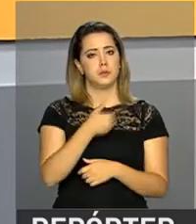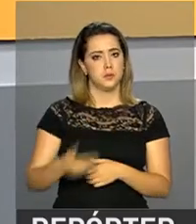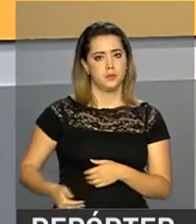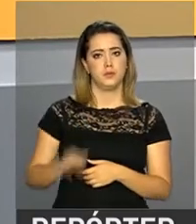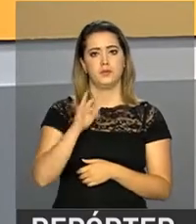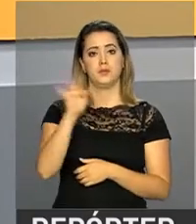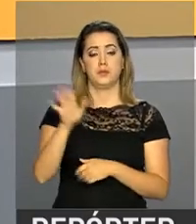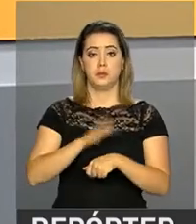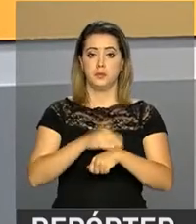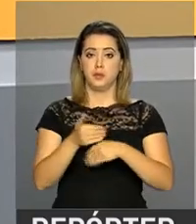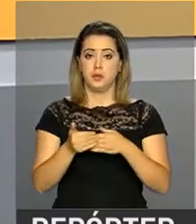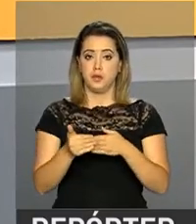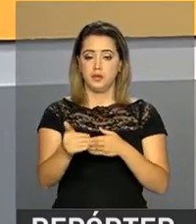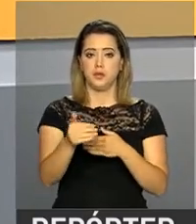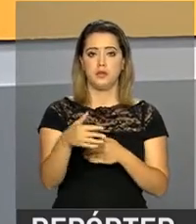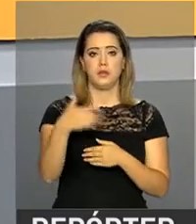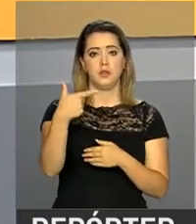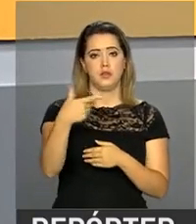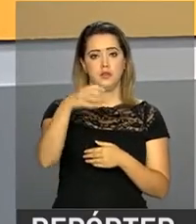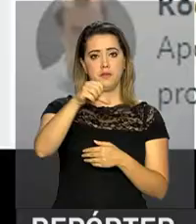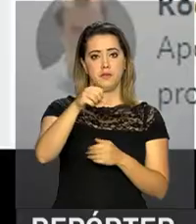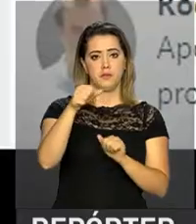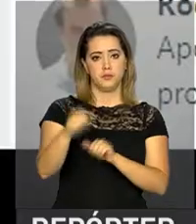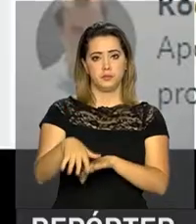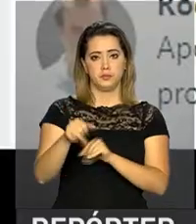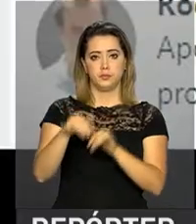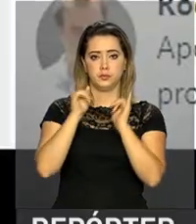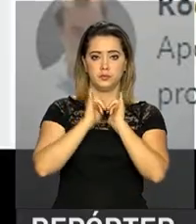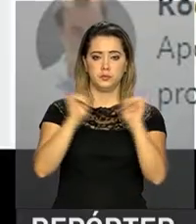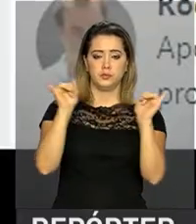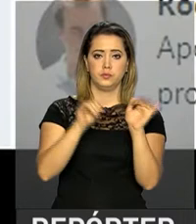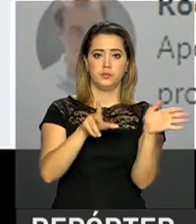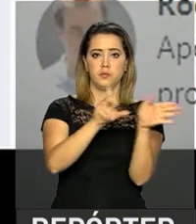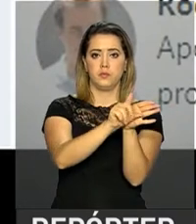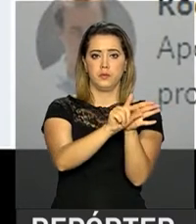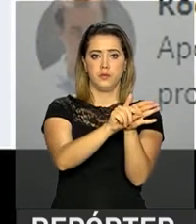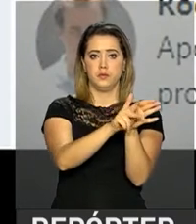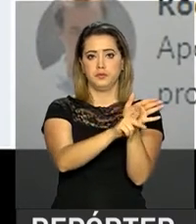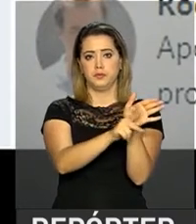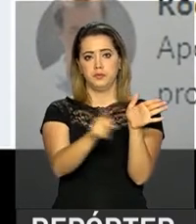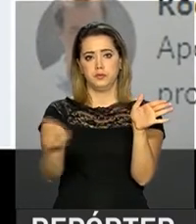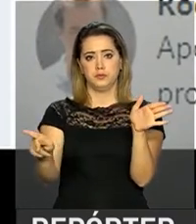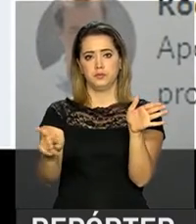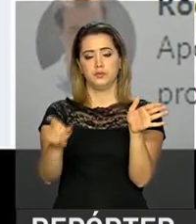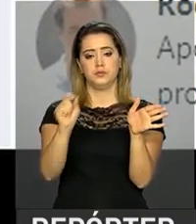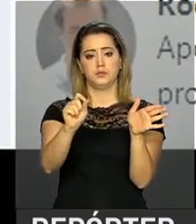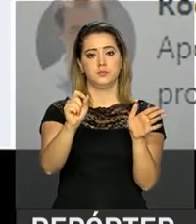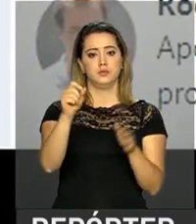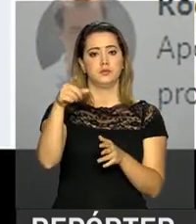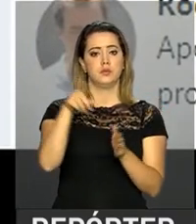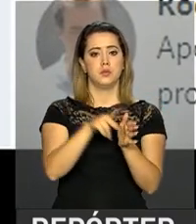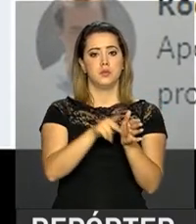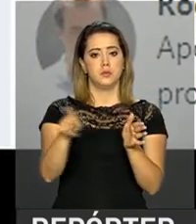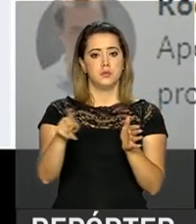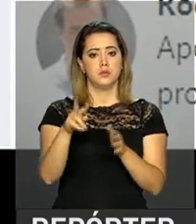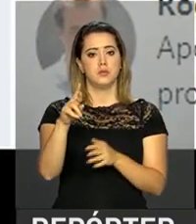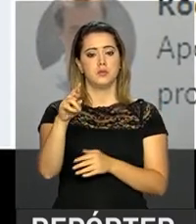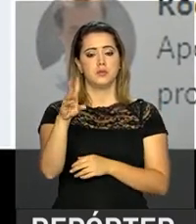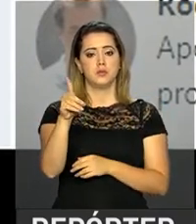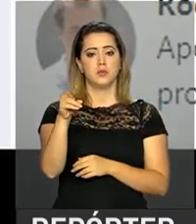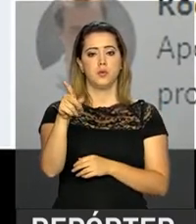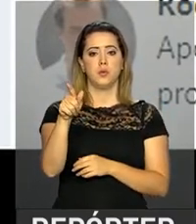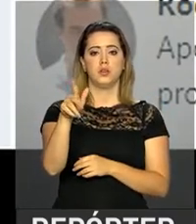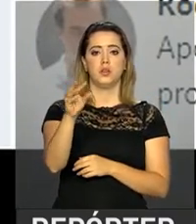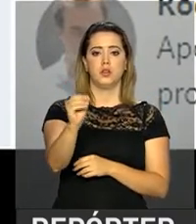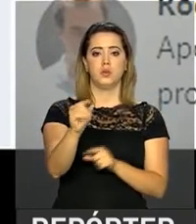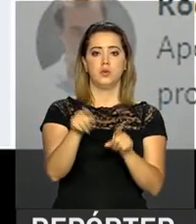foi prorrogado até 29 de setembro. O anúncio foi feito no Twitter do presidente em exercício, Rodrigo Maia, que